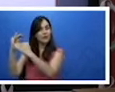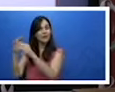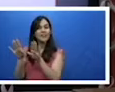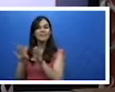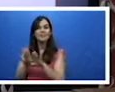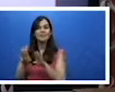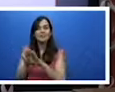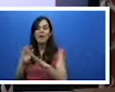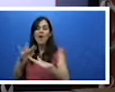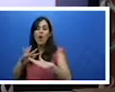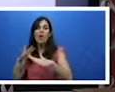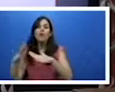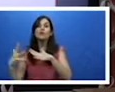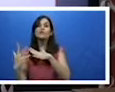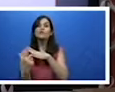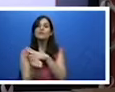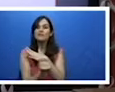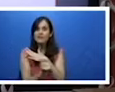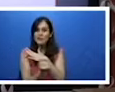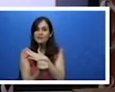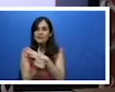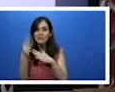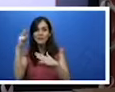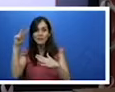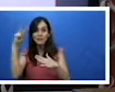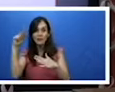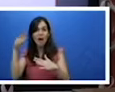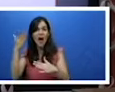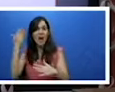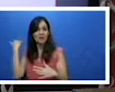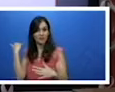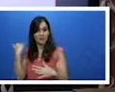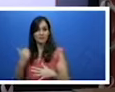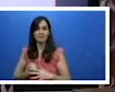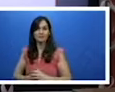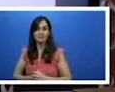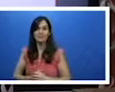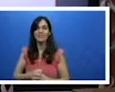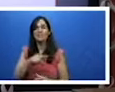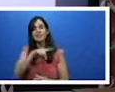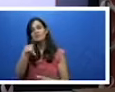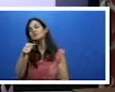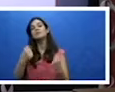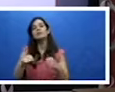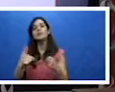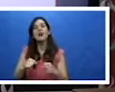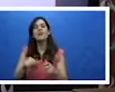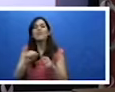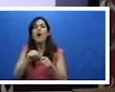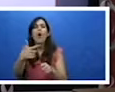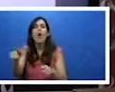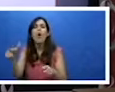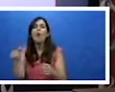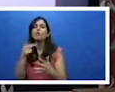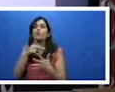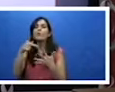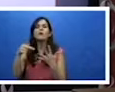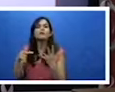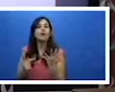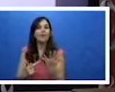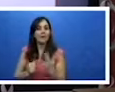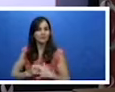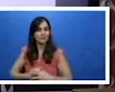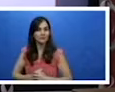da história antes de começar a escrever. Se considerar necessário, crie outros personagens. Então, aqui nós